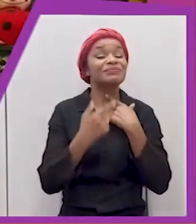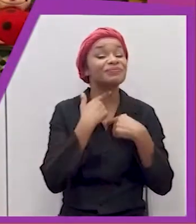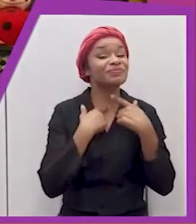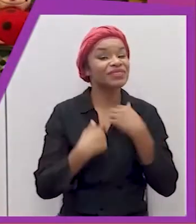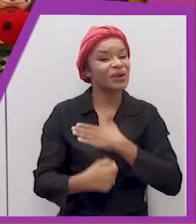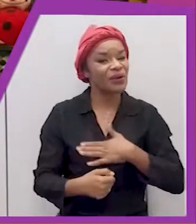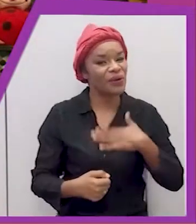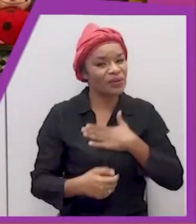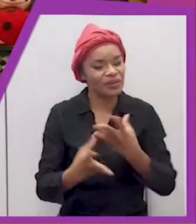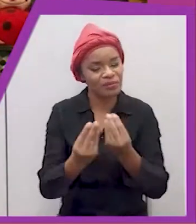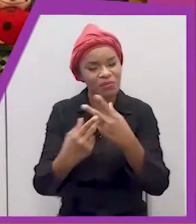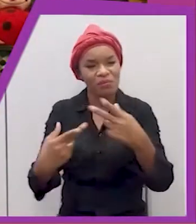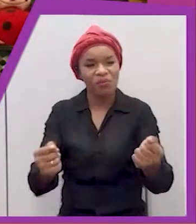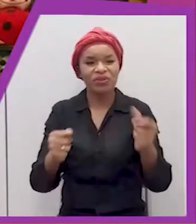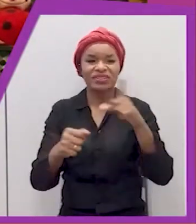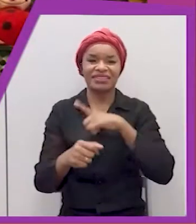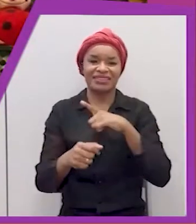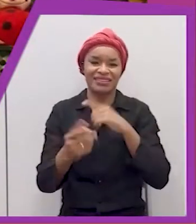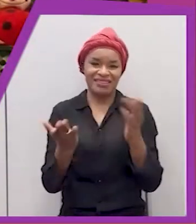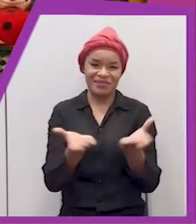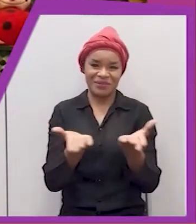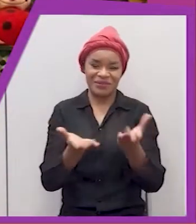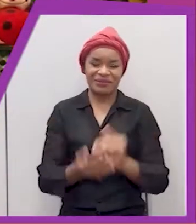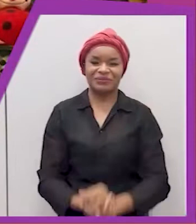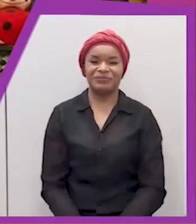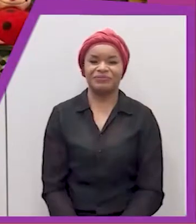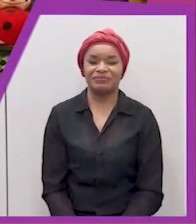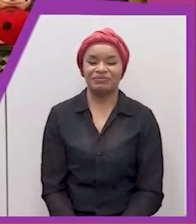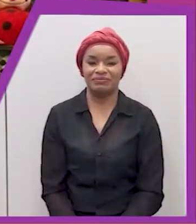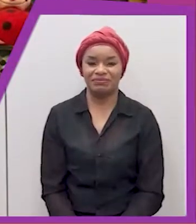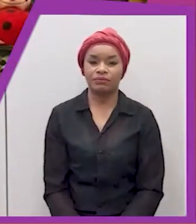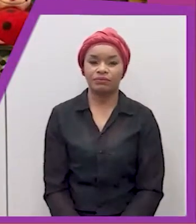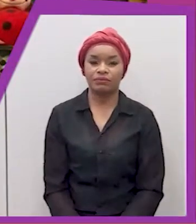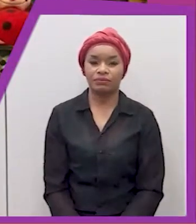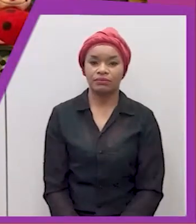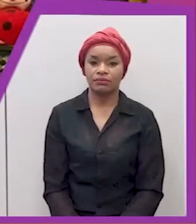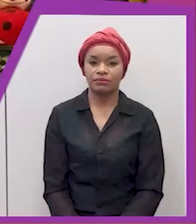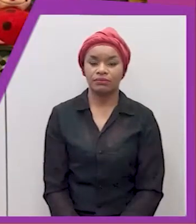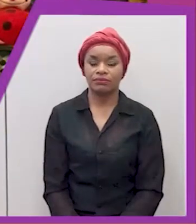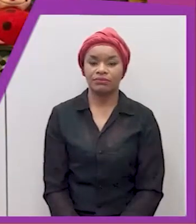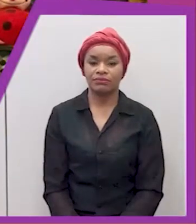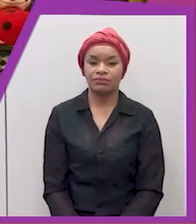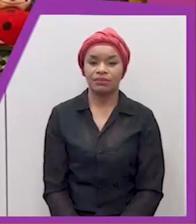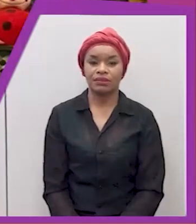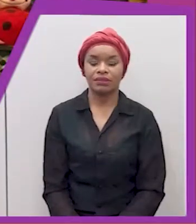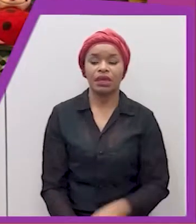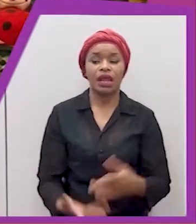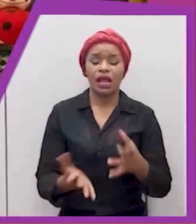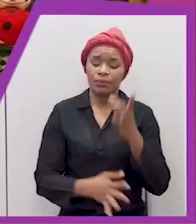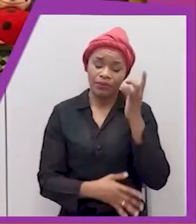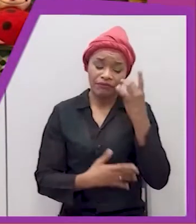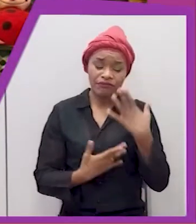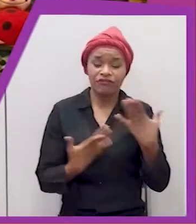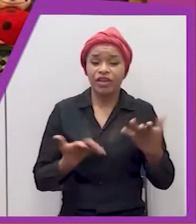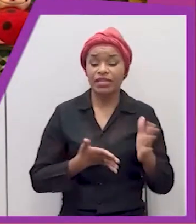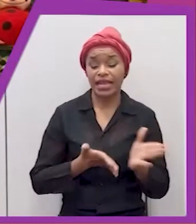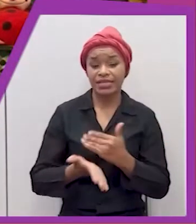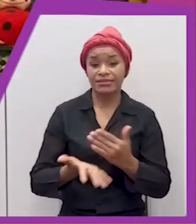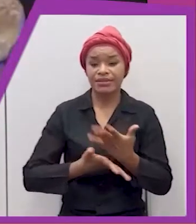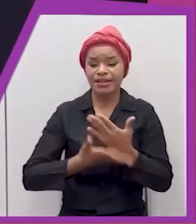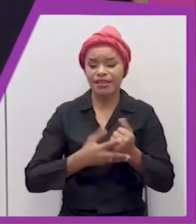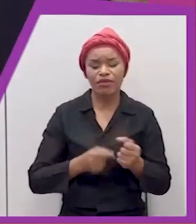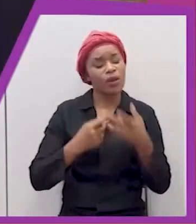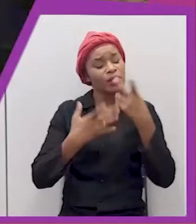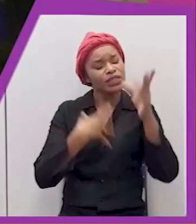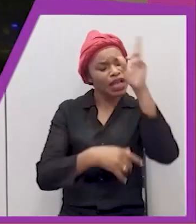aí porque muita coisa legal que eu sei que vai acontecer eu não sei com certeza eu acho que todo mundo quer saber